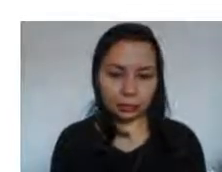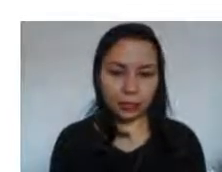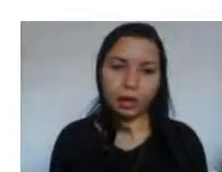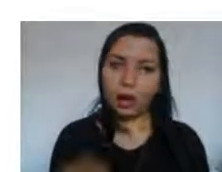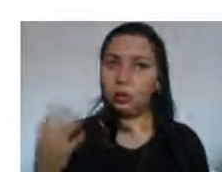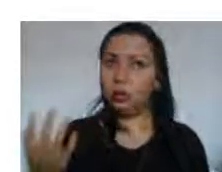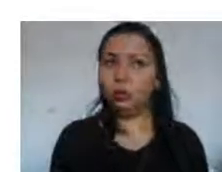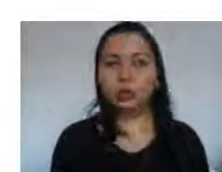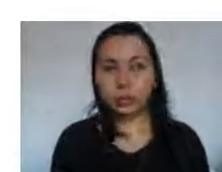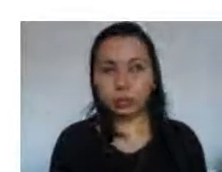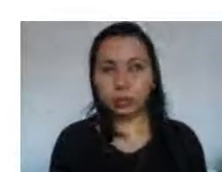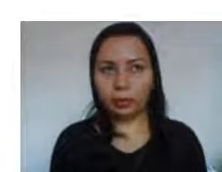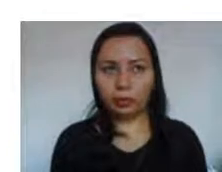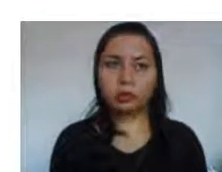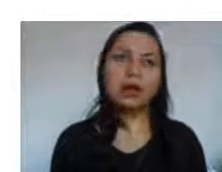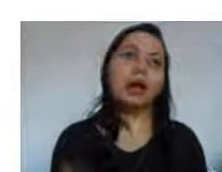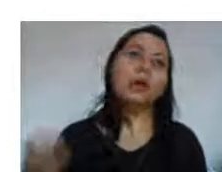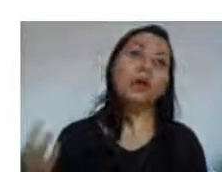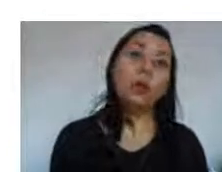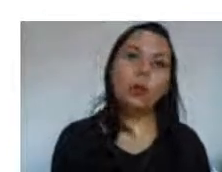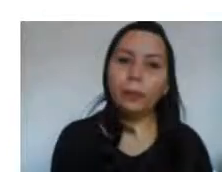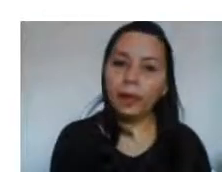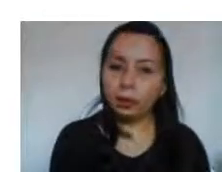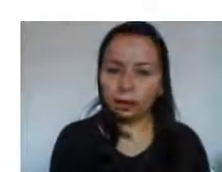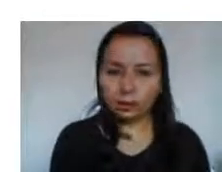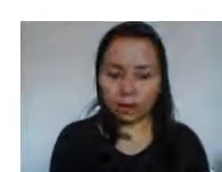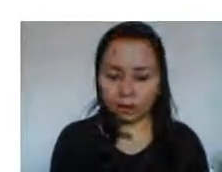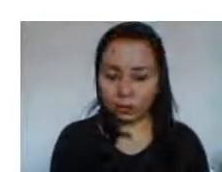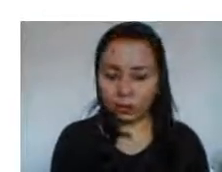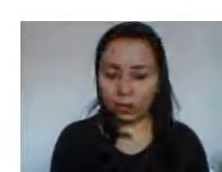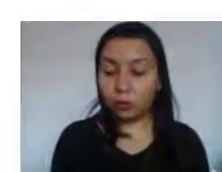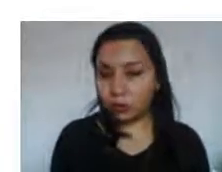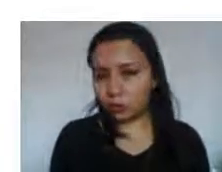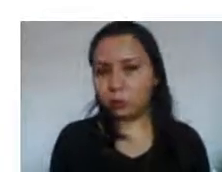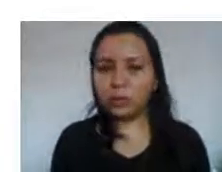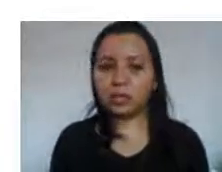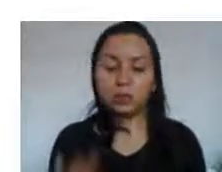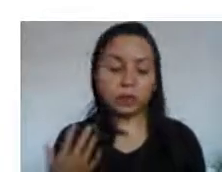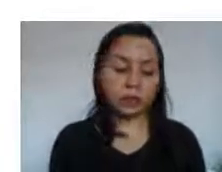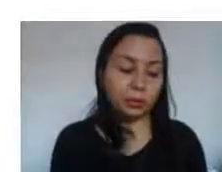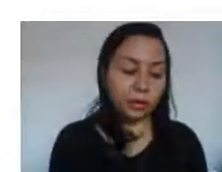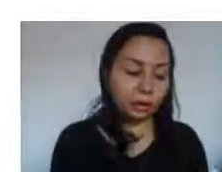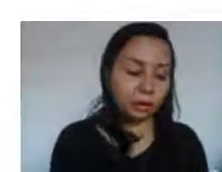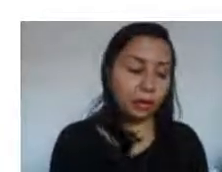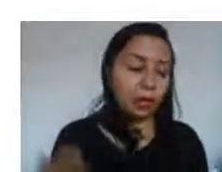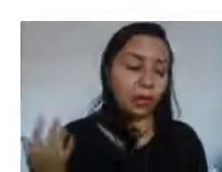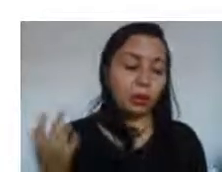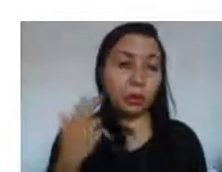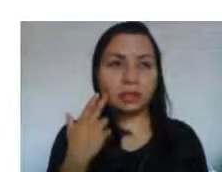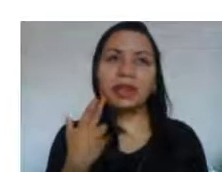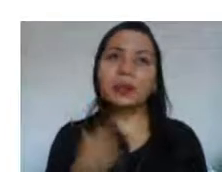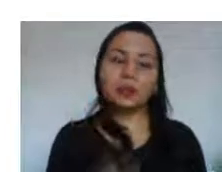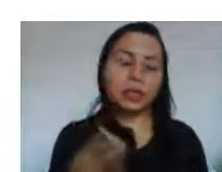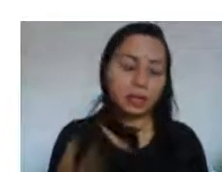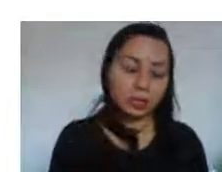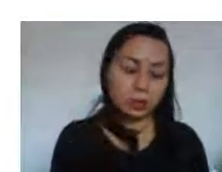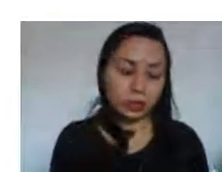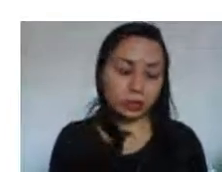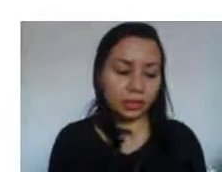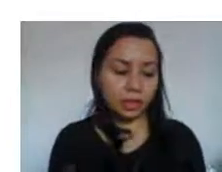natureza, alguns questionamentos, o meio de recursos disponibilizados para esses ambientes e começaram a